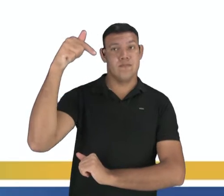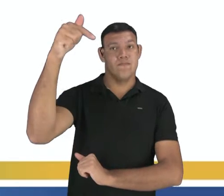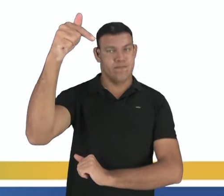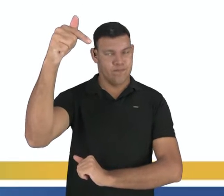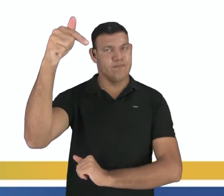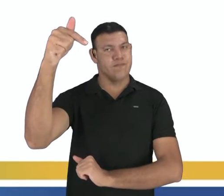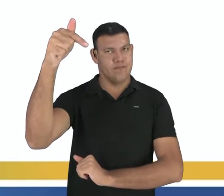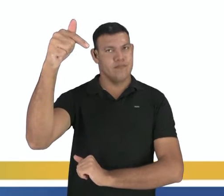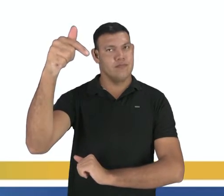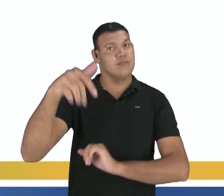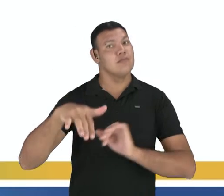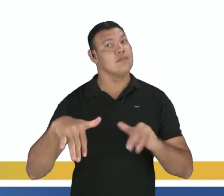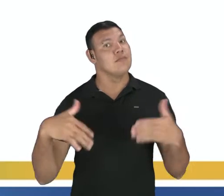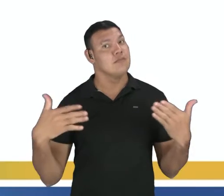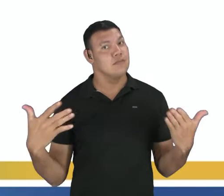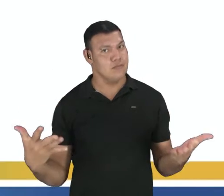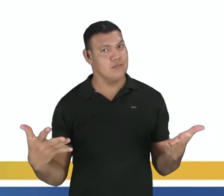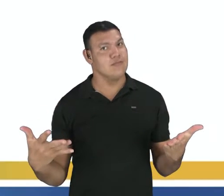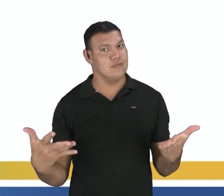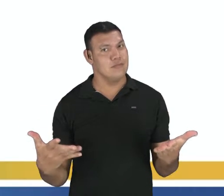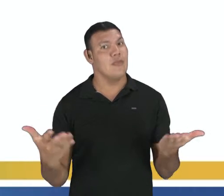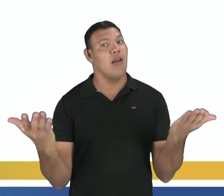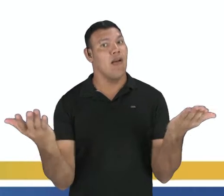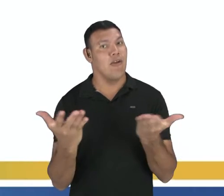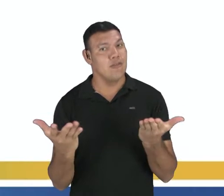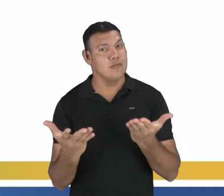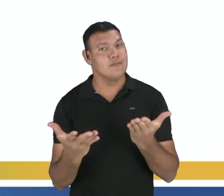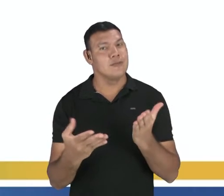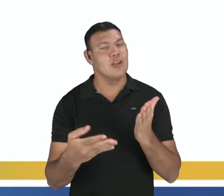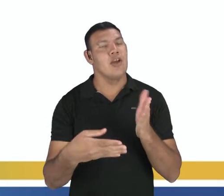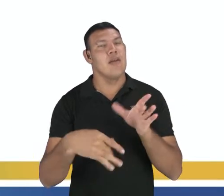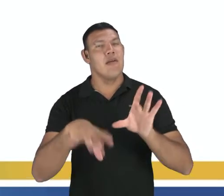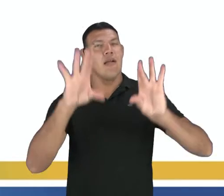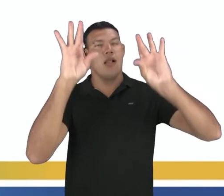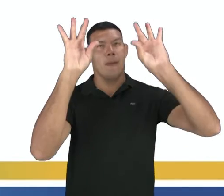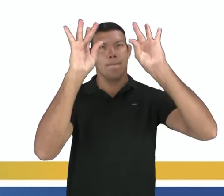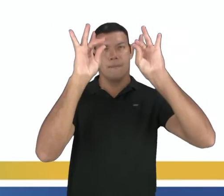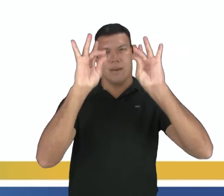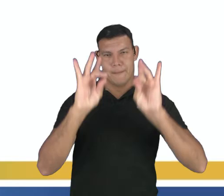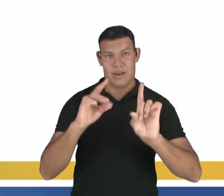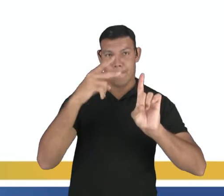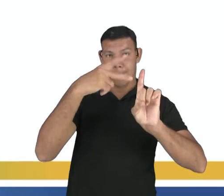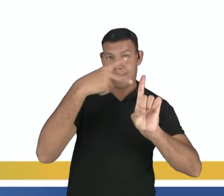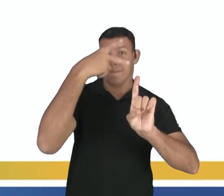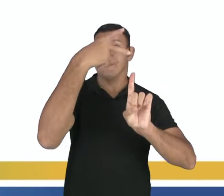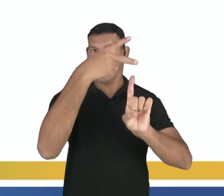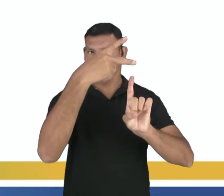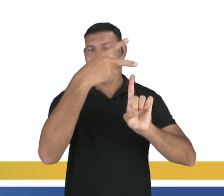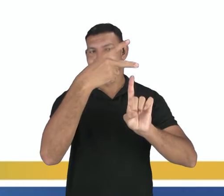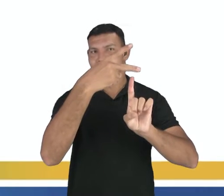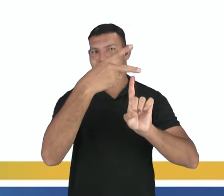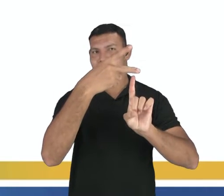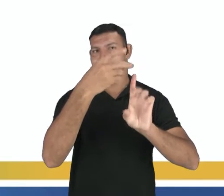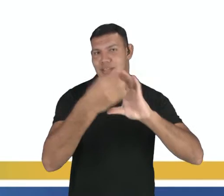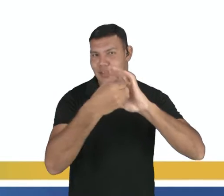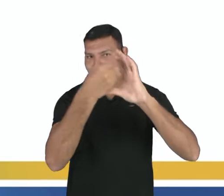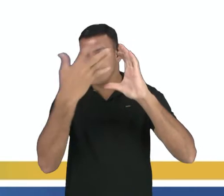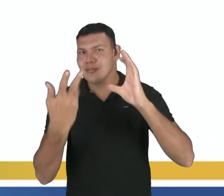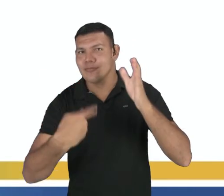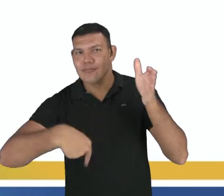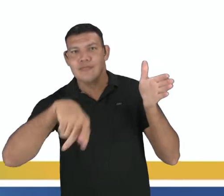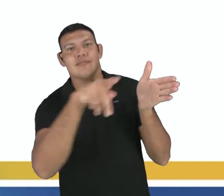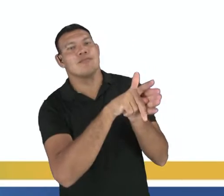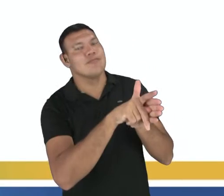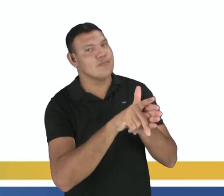potência. Ou seja, nós vamos trabalhar aqui com potência e as suas propriedades. Então,